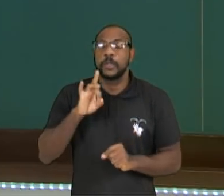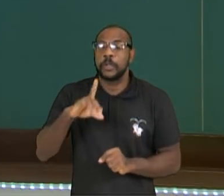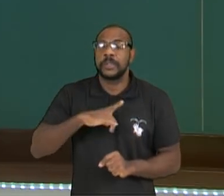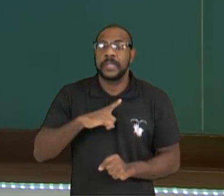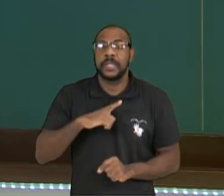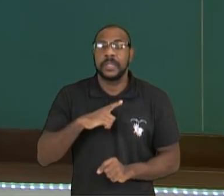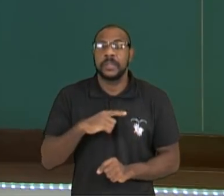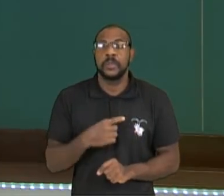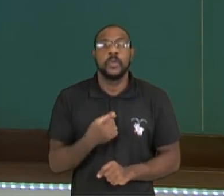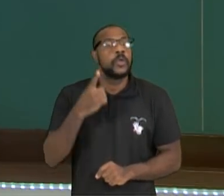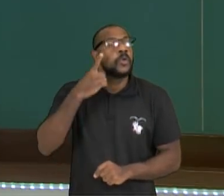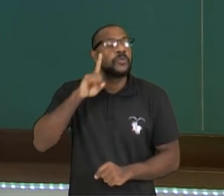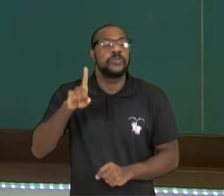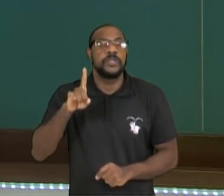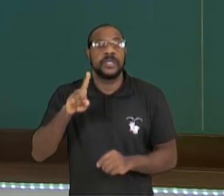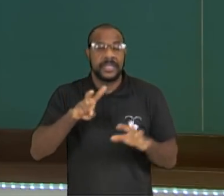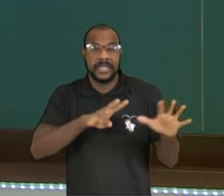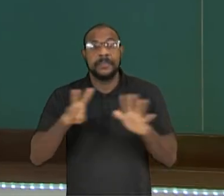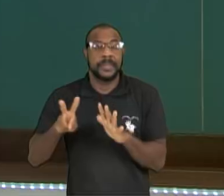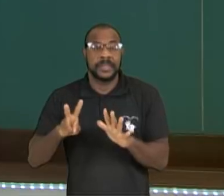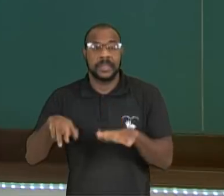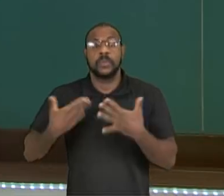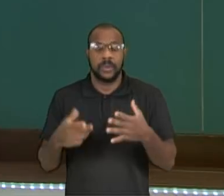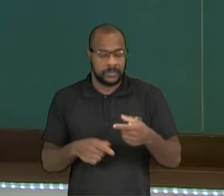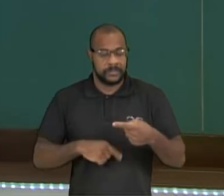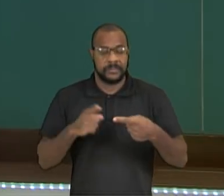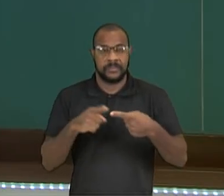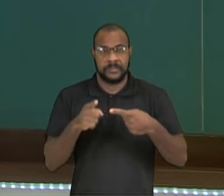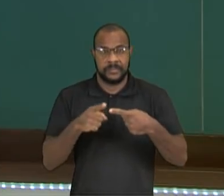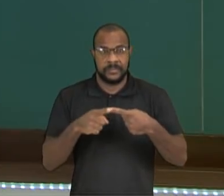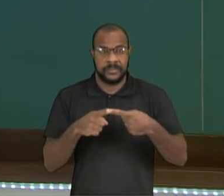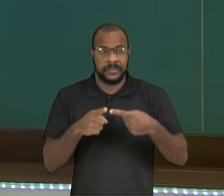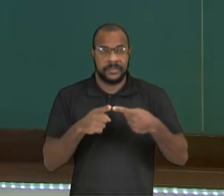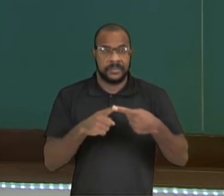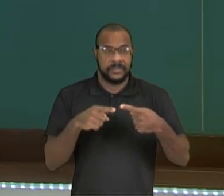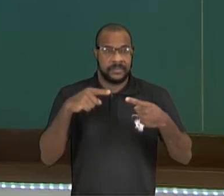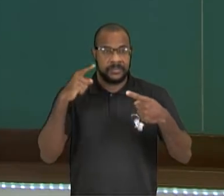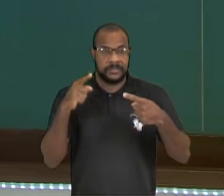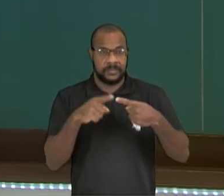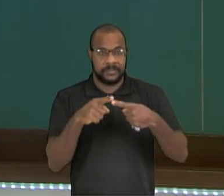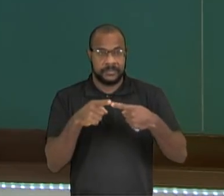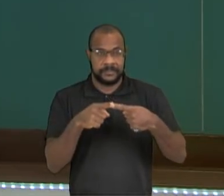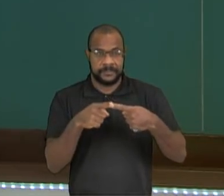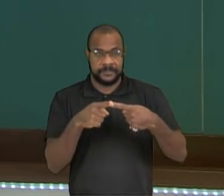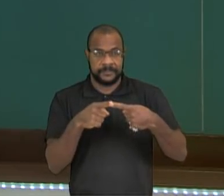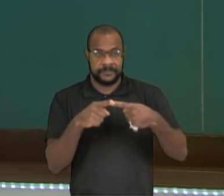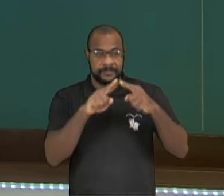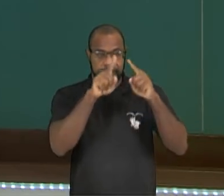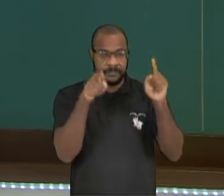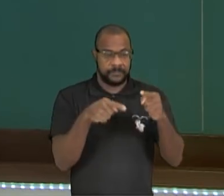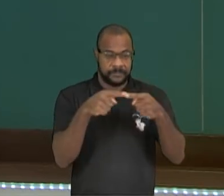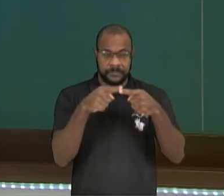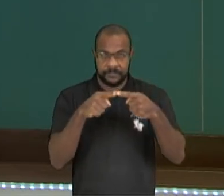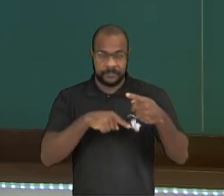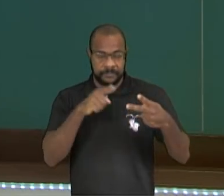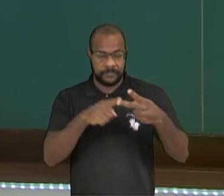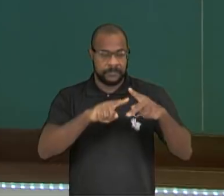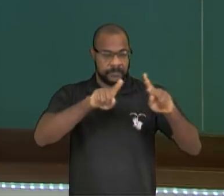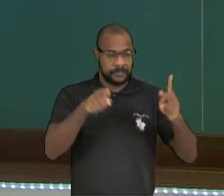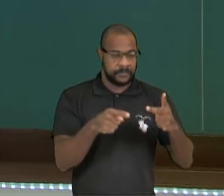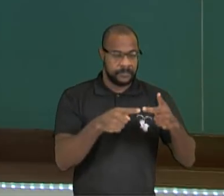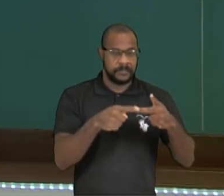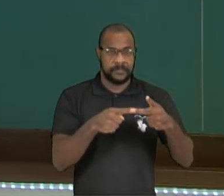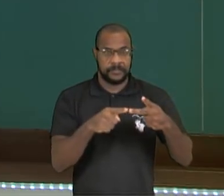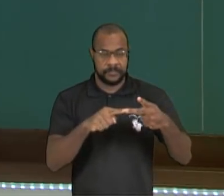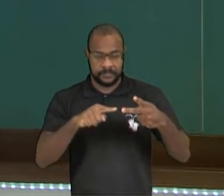apenas dias da semana. Será que é Friday, Mother e Sunday? Ou será que